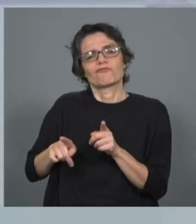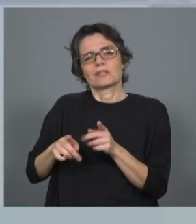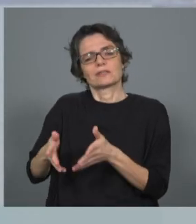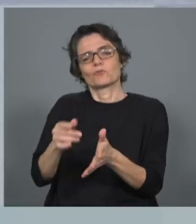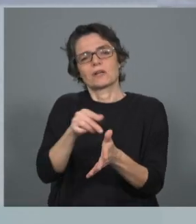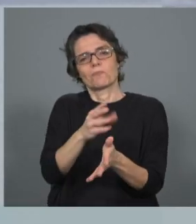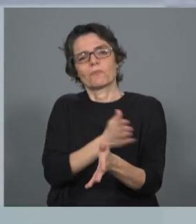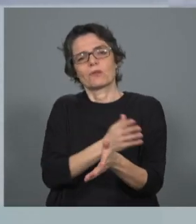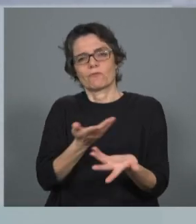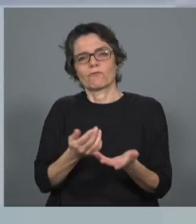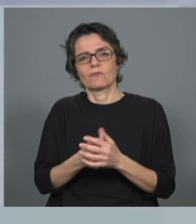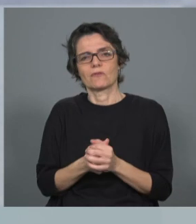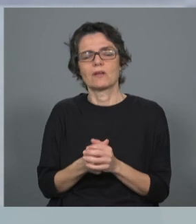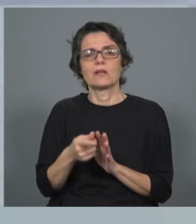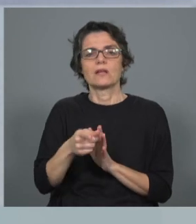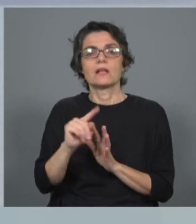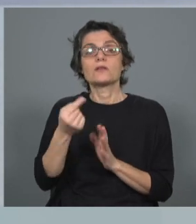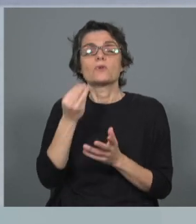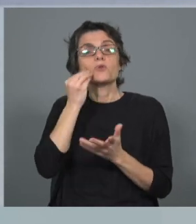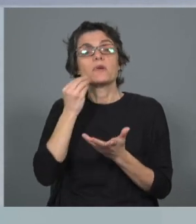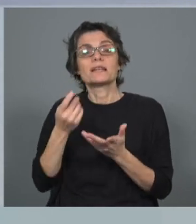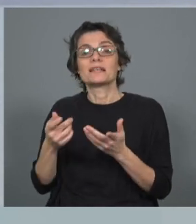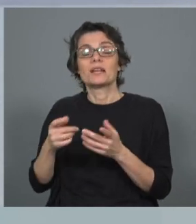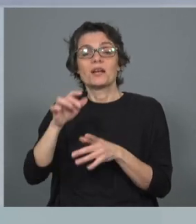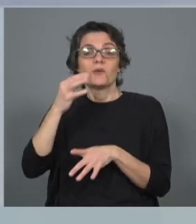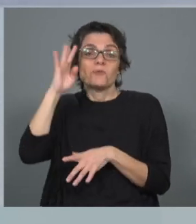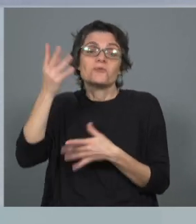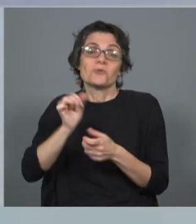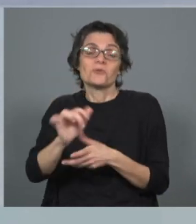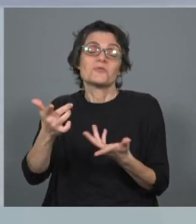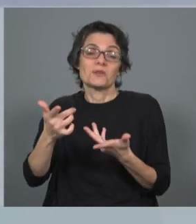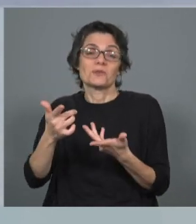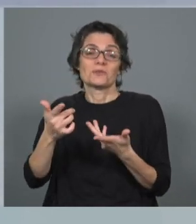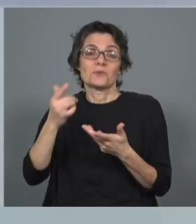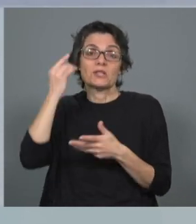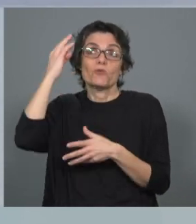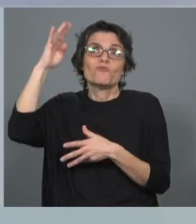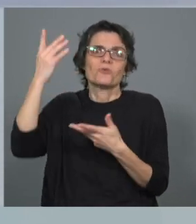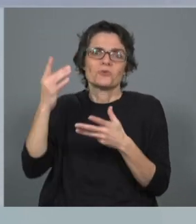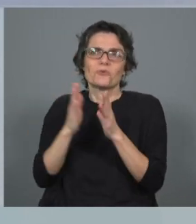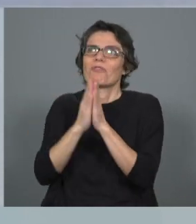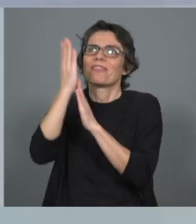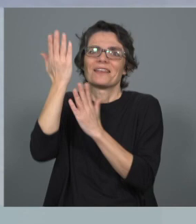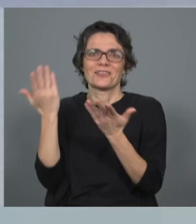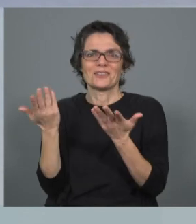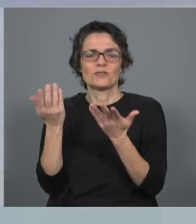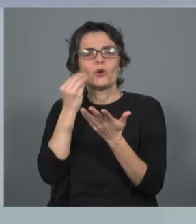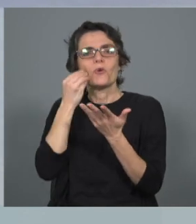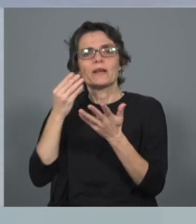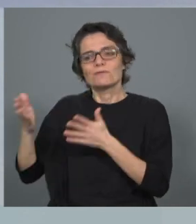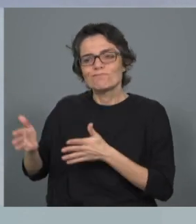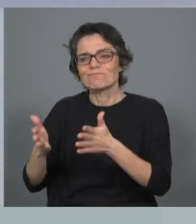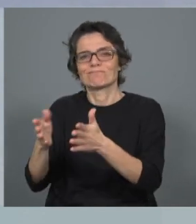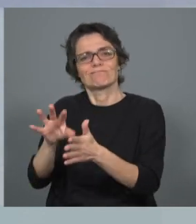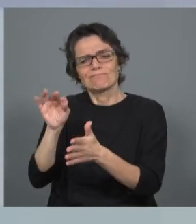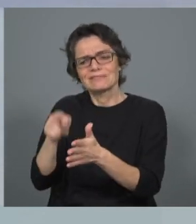aproximação aos sonhos de Deus, como está a referir, e a descoberta depois no seminário para os passos